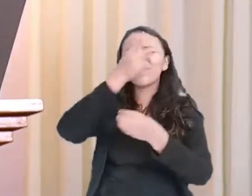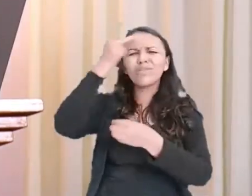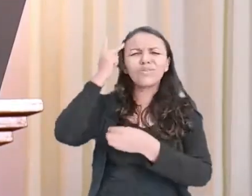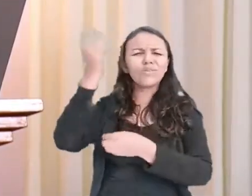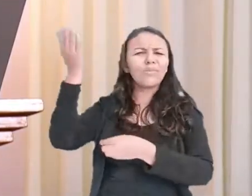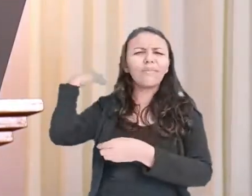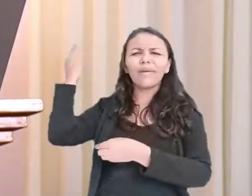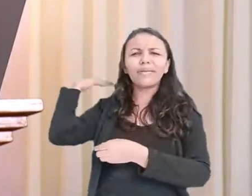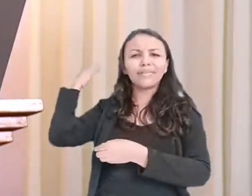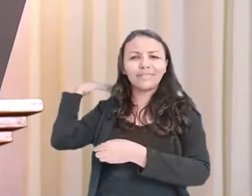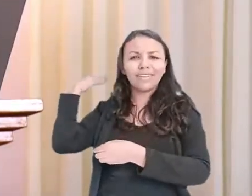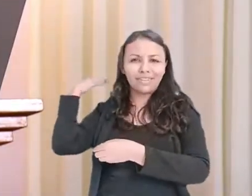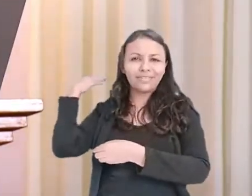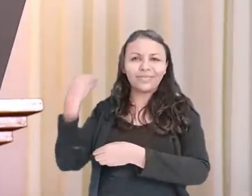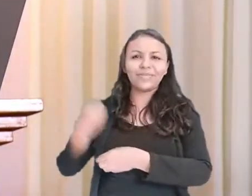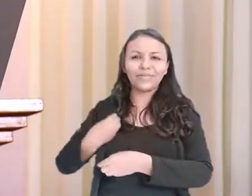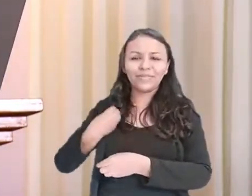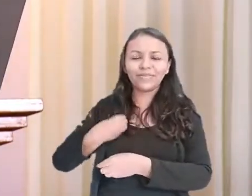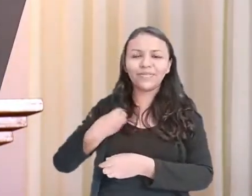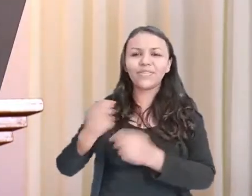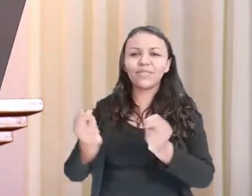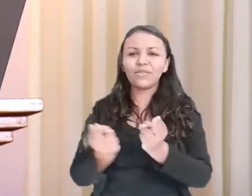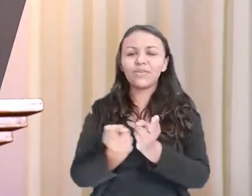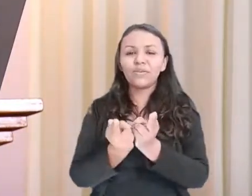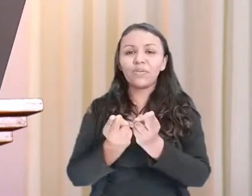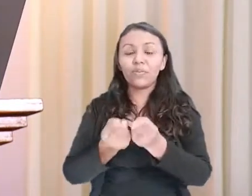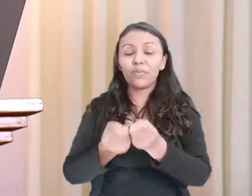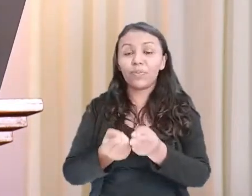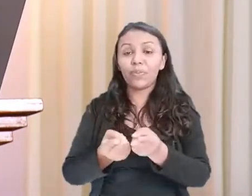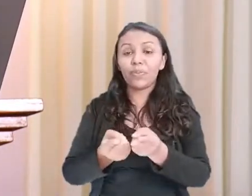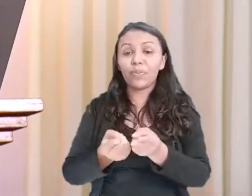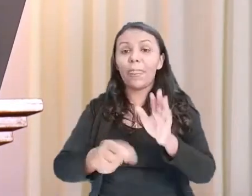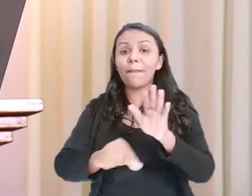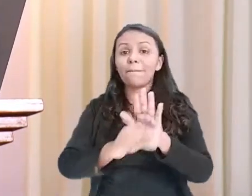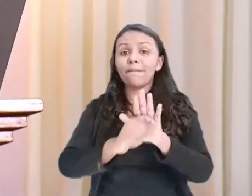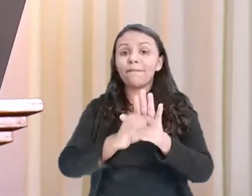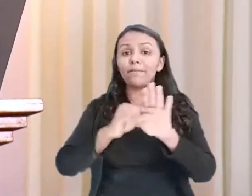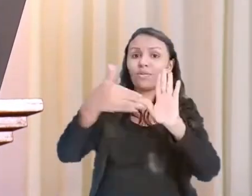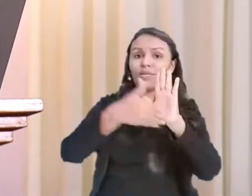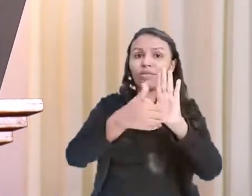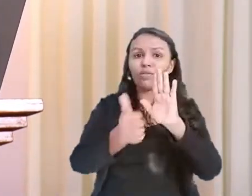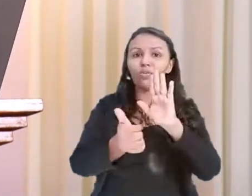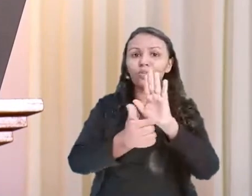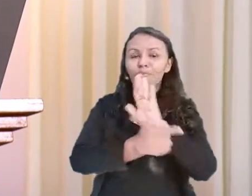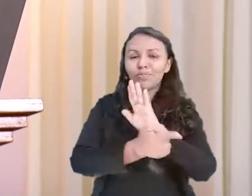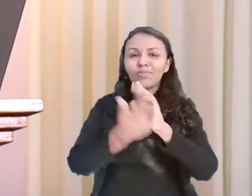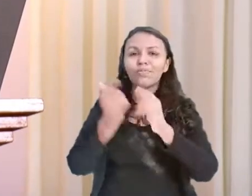aos versículos 12, nós vemos na apresentação bíblica,